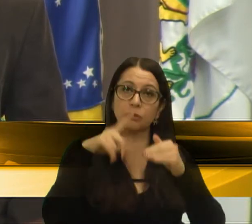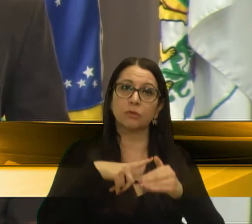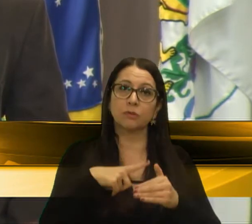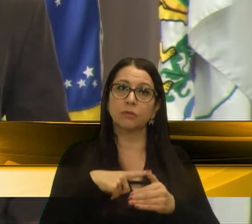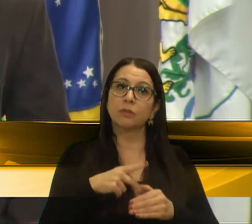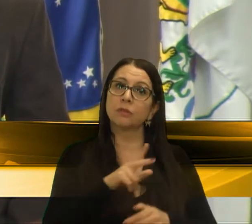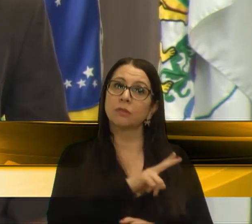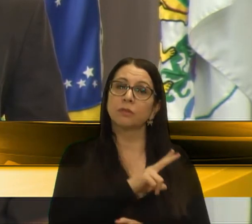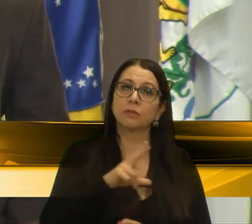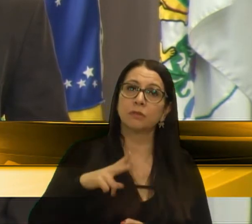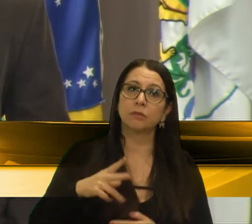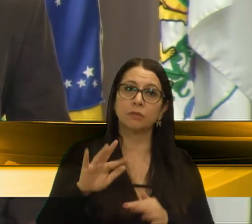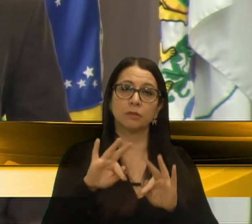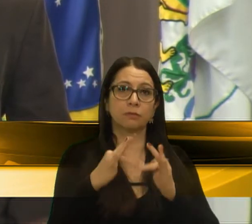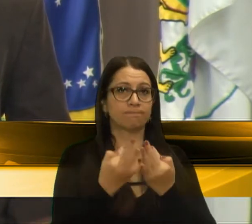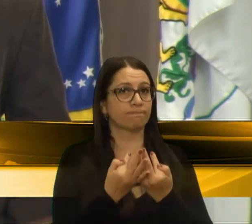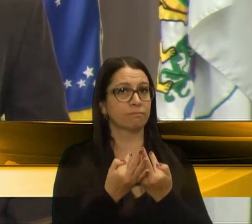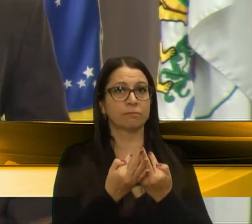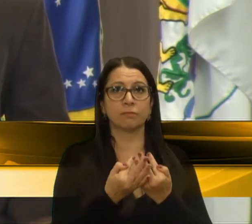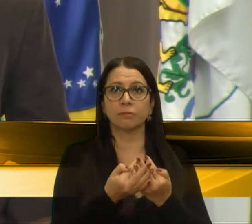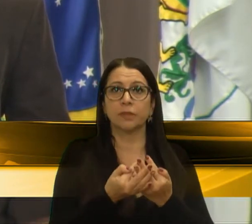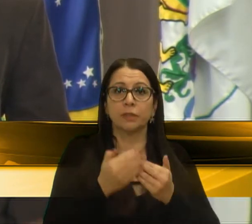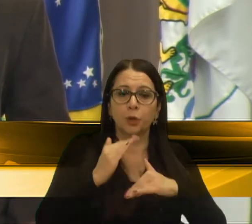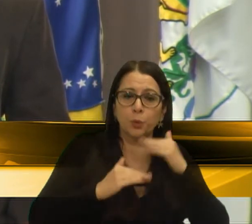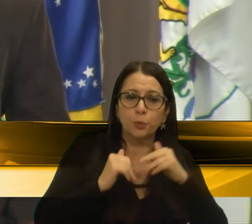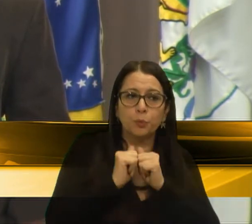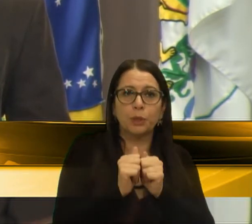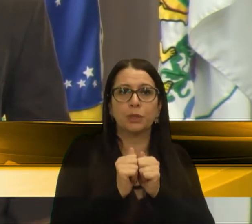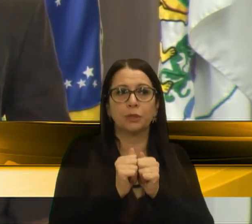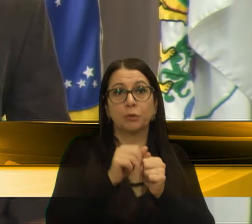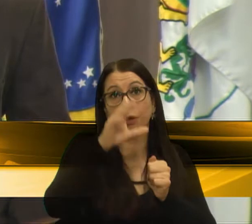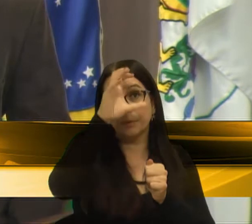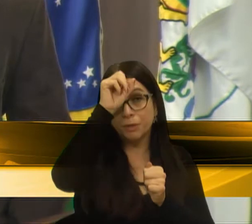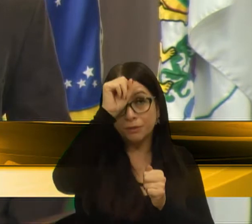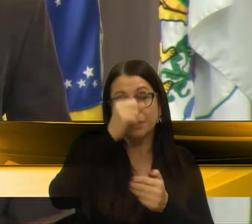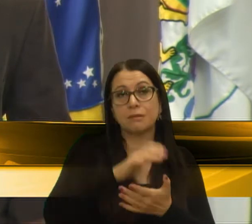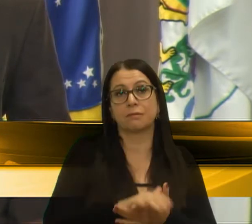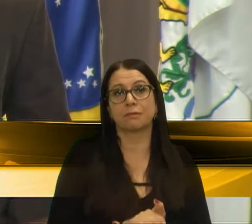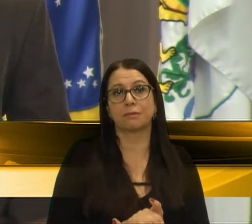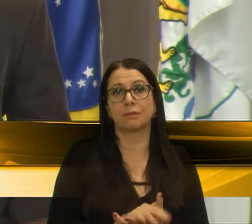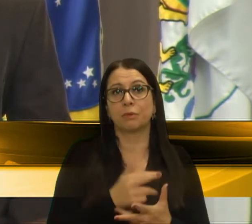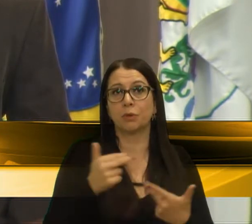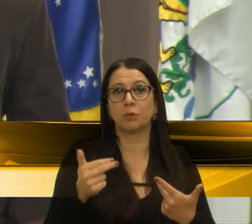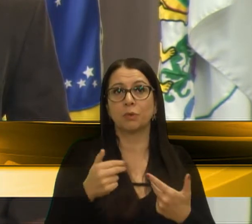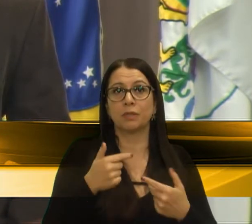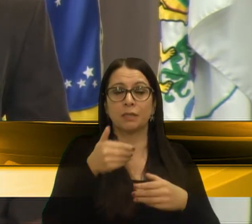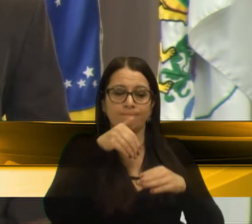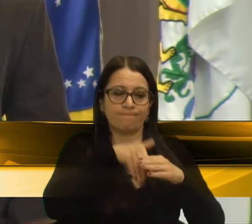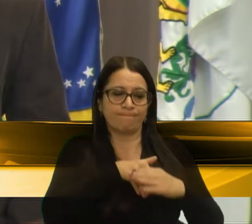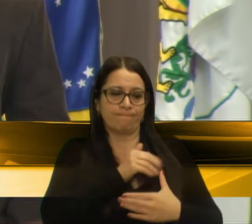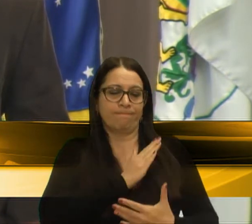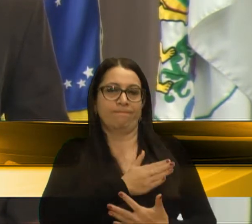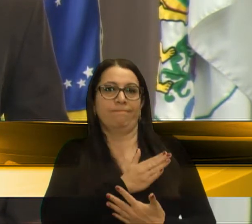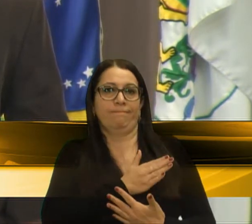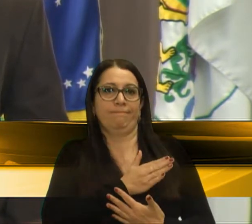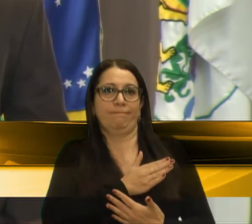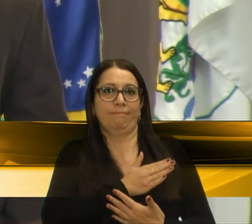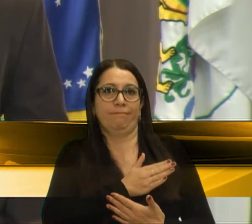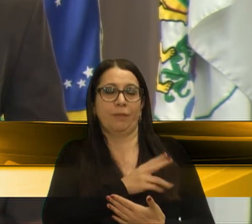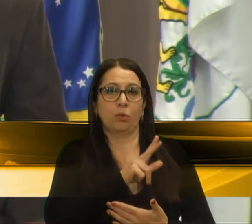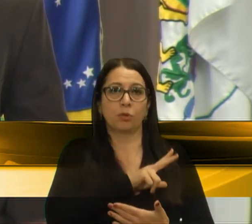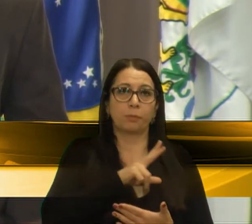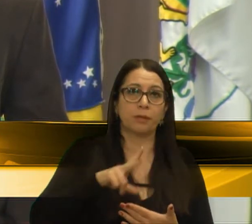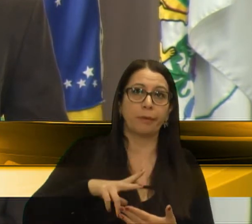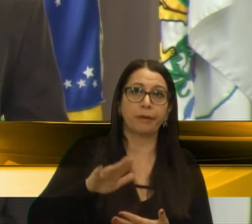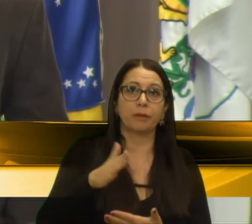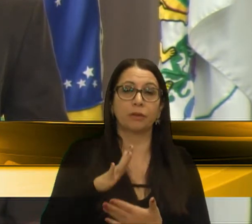ter o paciente com a família é construído, é aprendizado, e é uma coisa que eu levo no meu coração. Os pacientes,